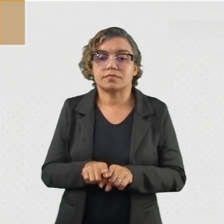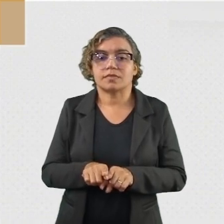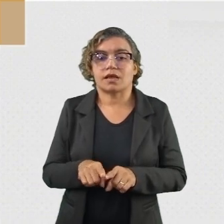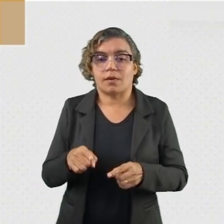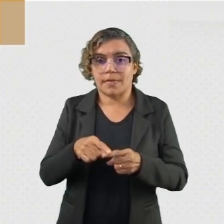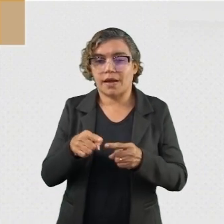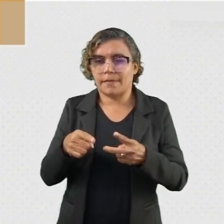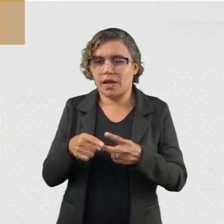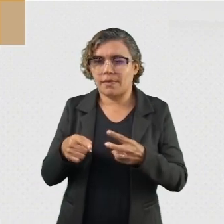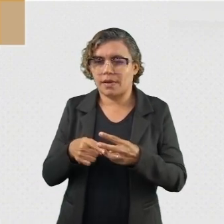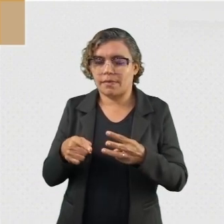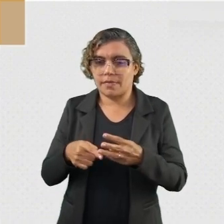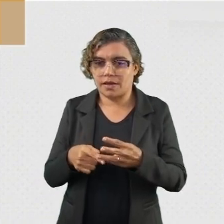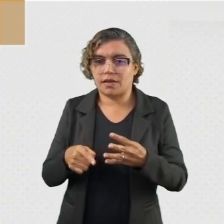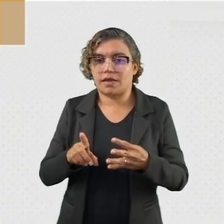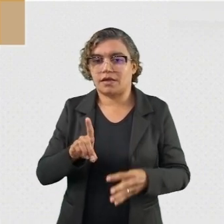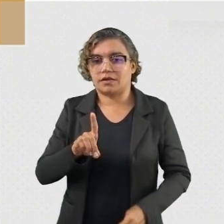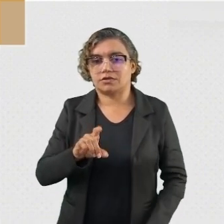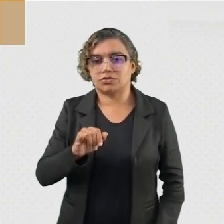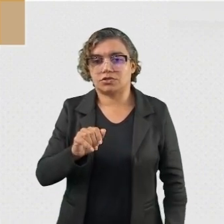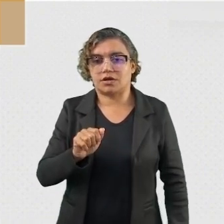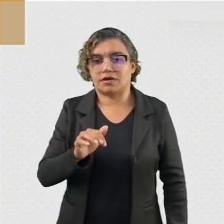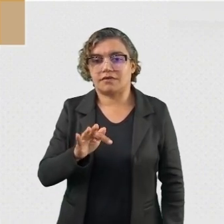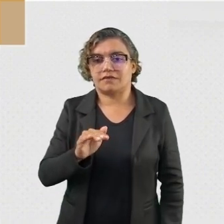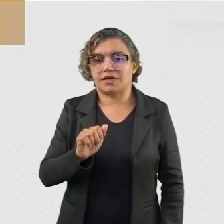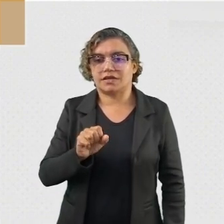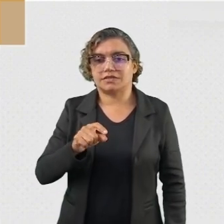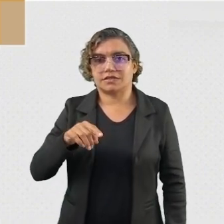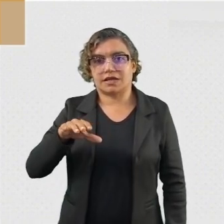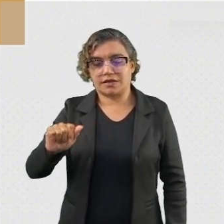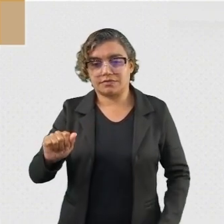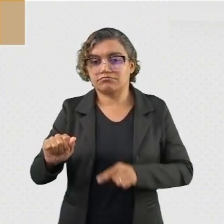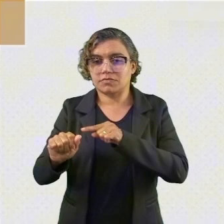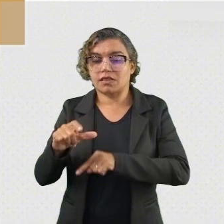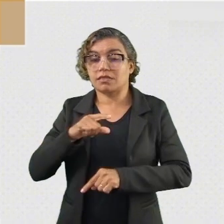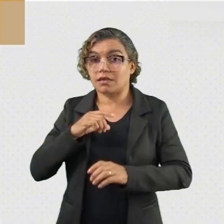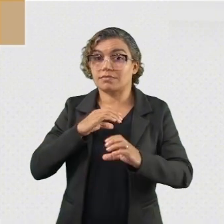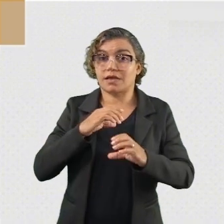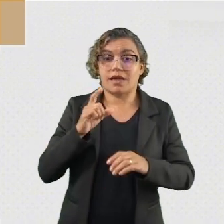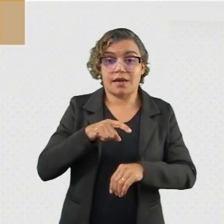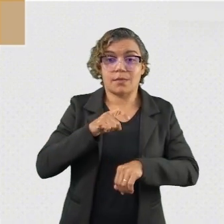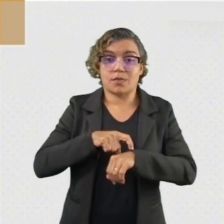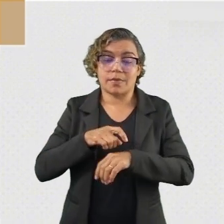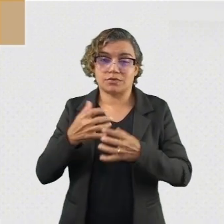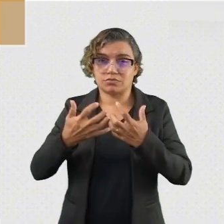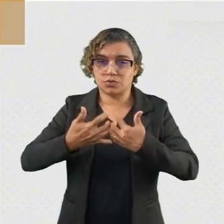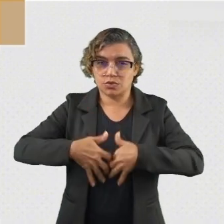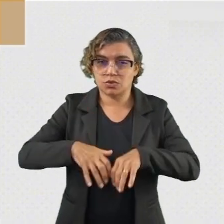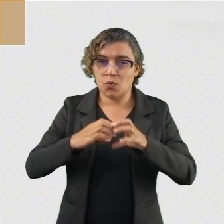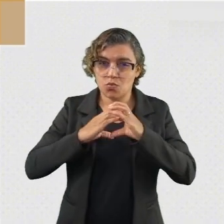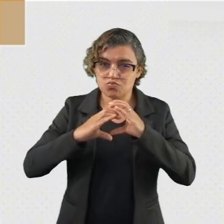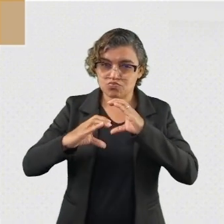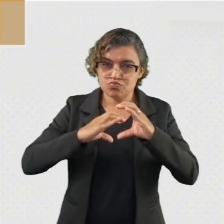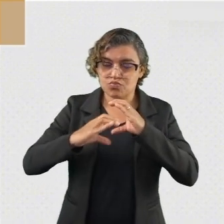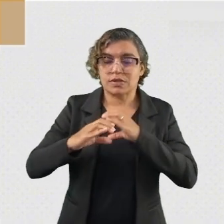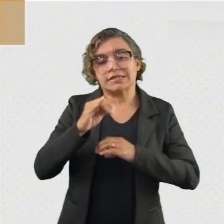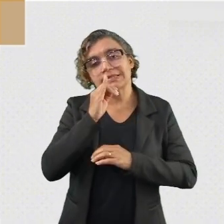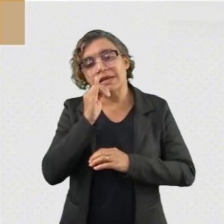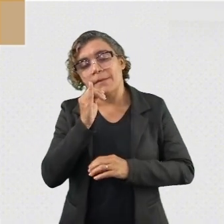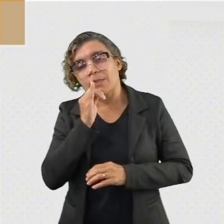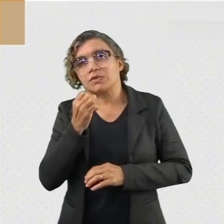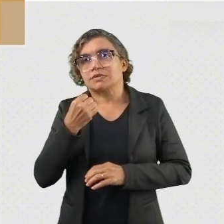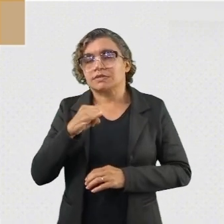variação diafásica, que é essa variação associada à situação comunicativa. Então, por exemplo, se eu estou num